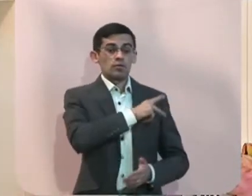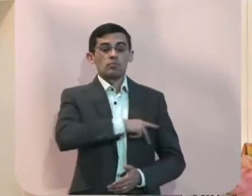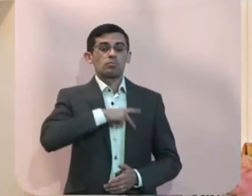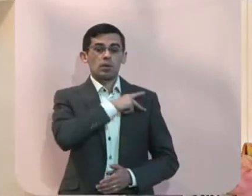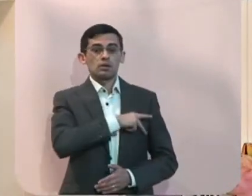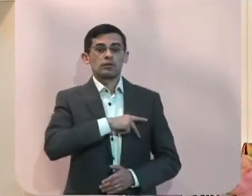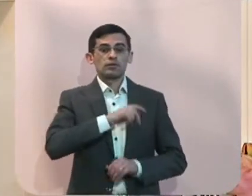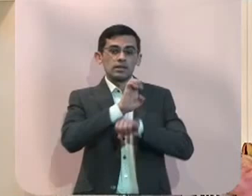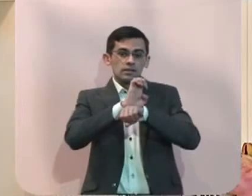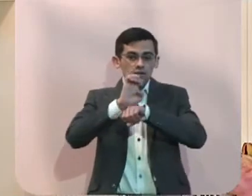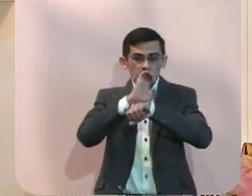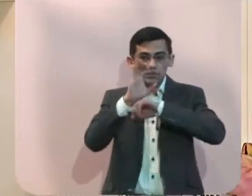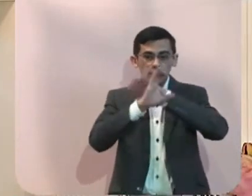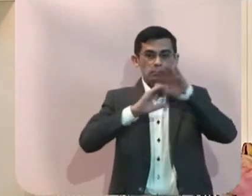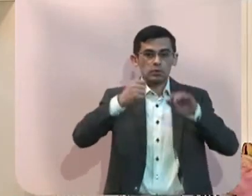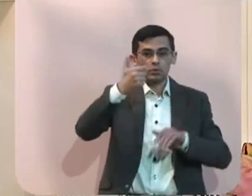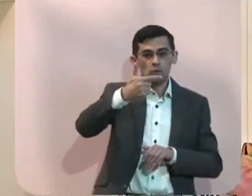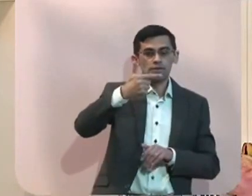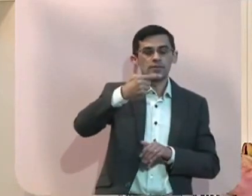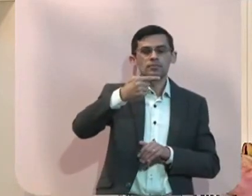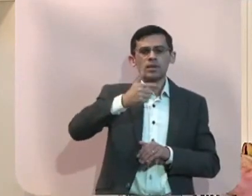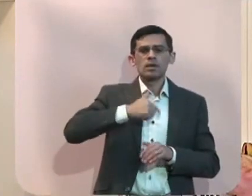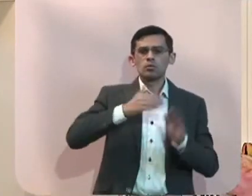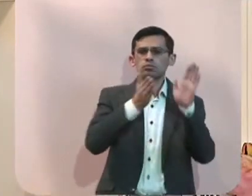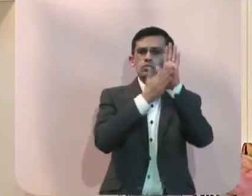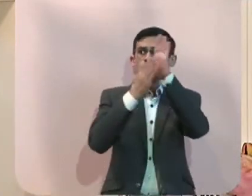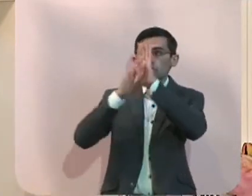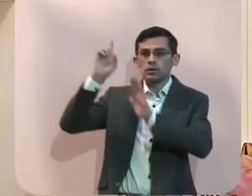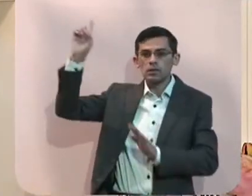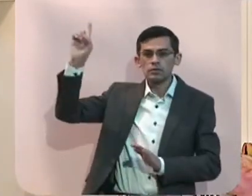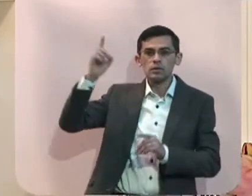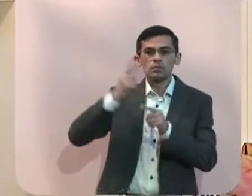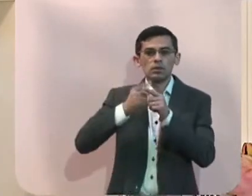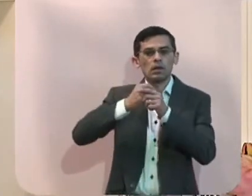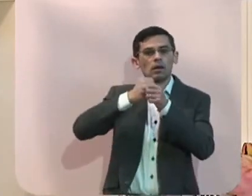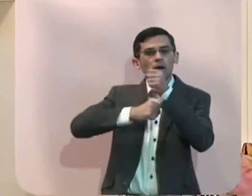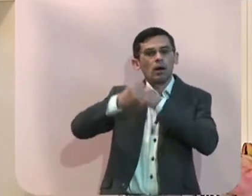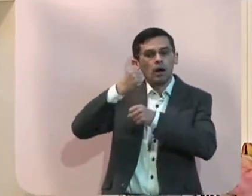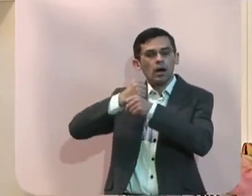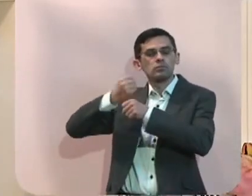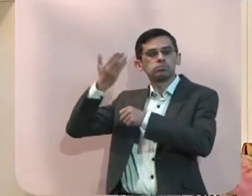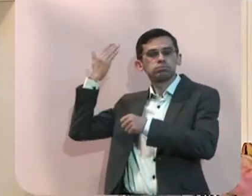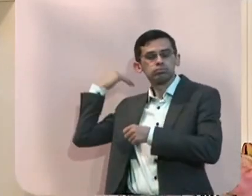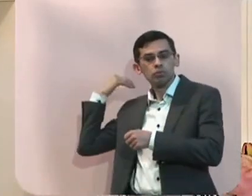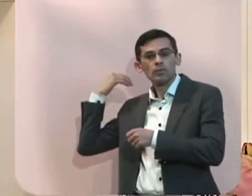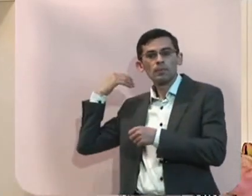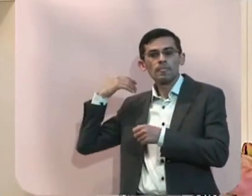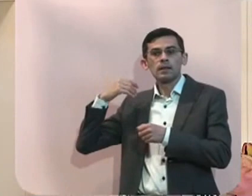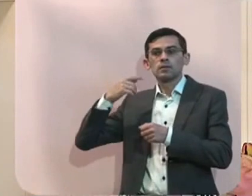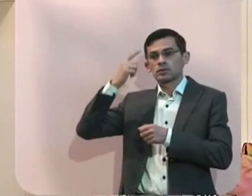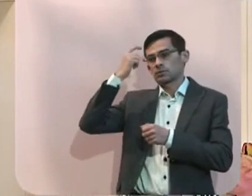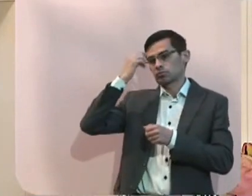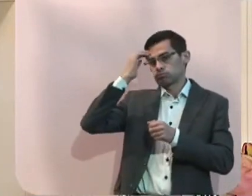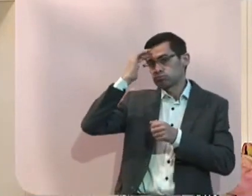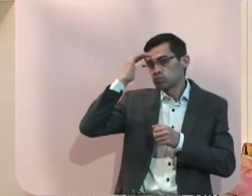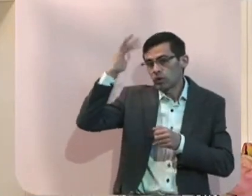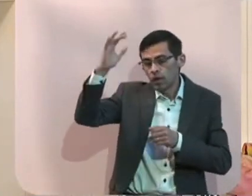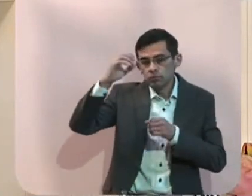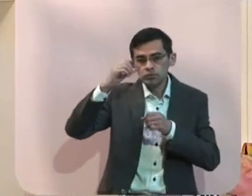lá em Efésios 2. Eu louvo a Deus porque há anos atrás, quando nós sonhamos em concluir o